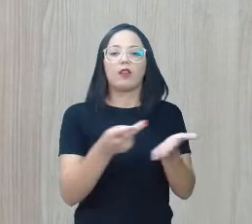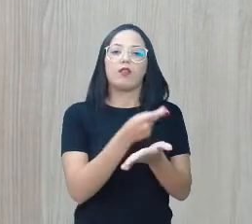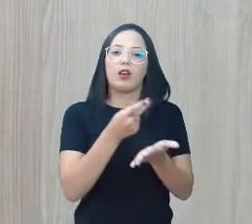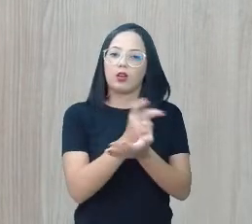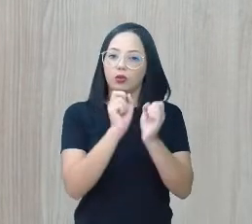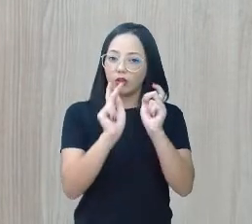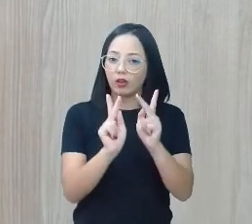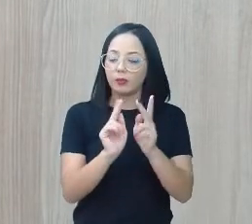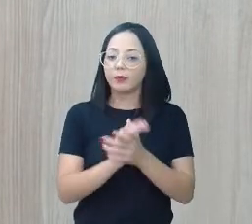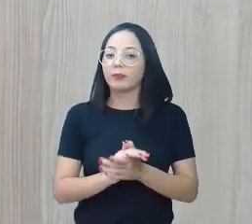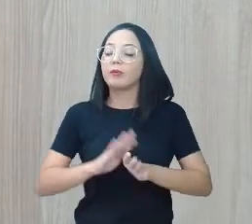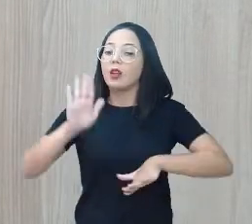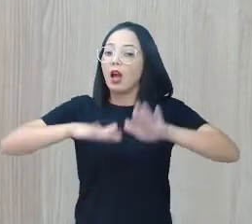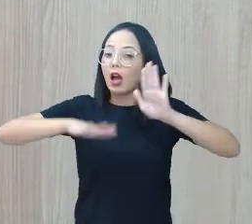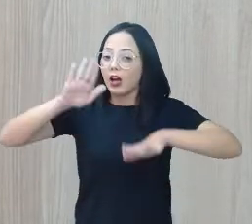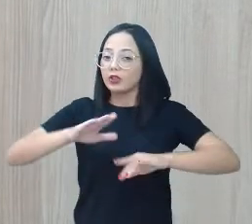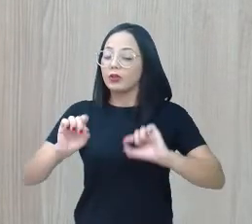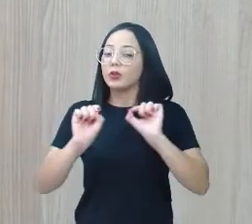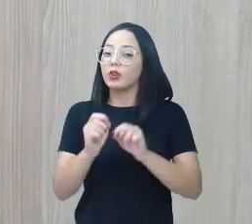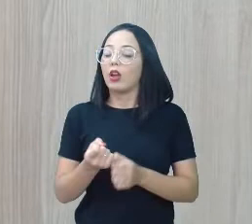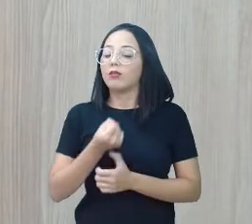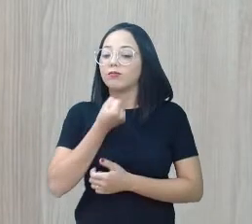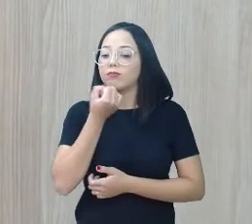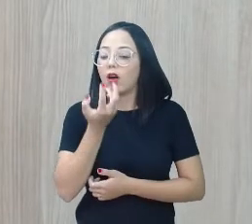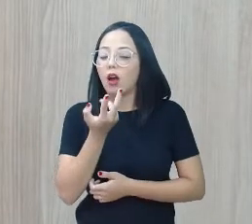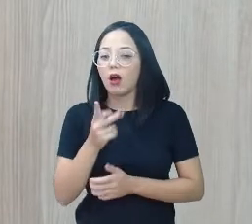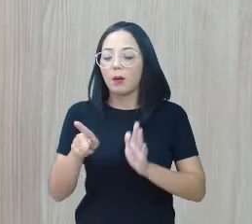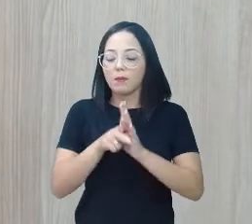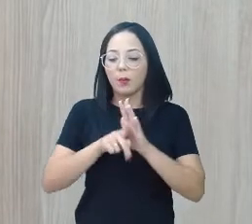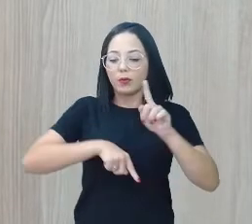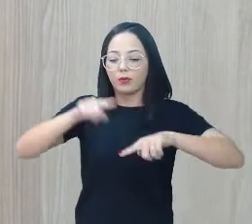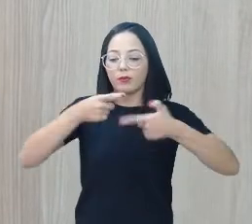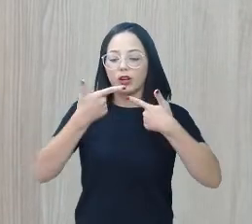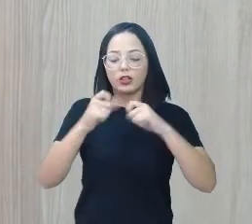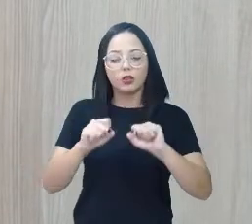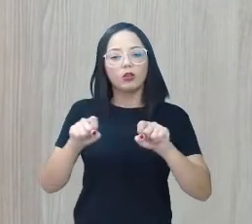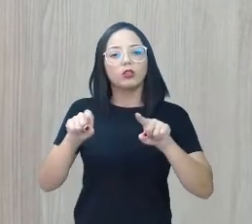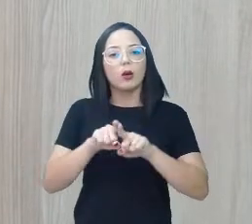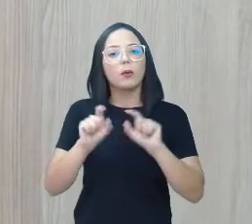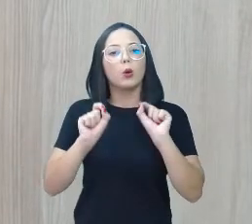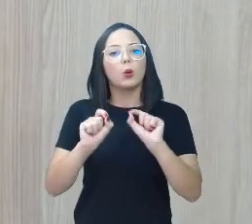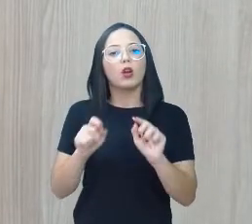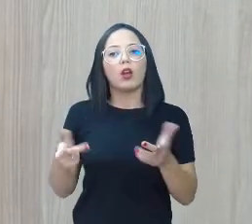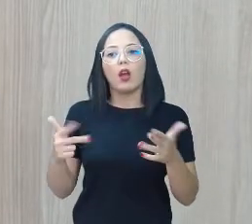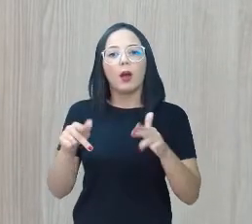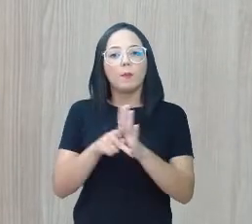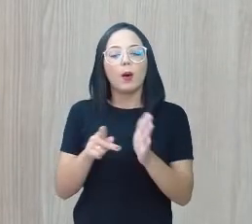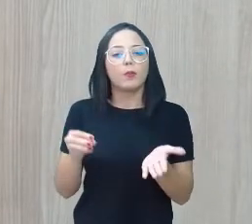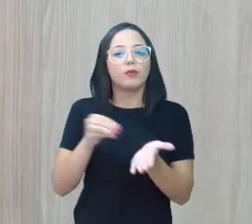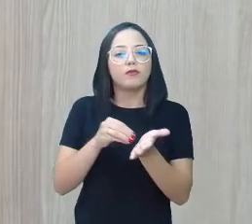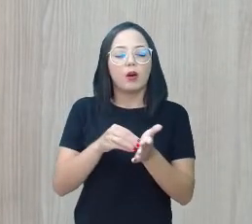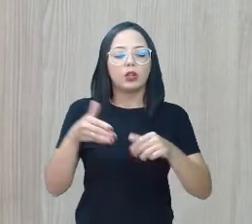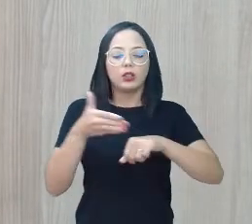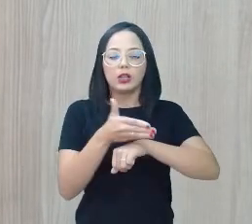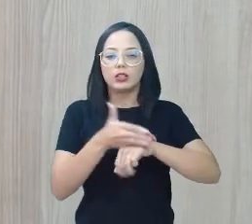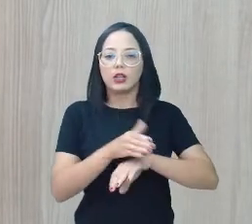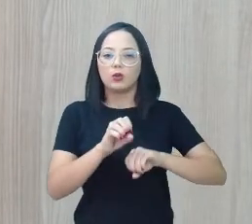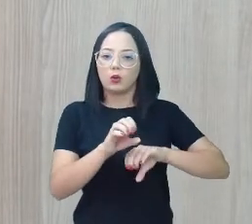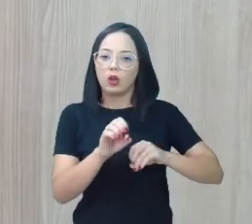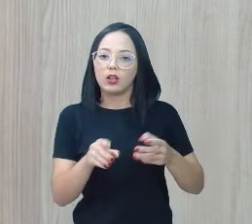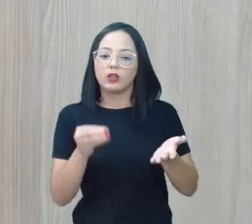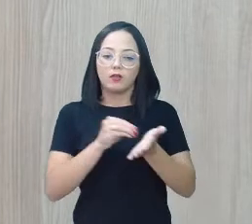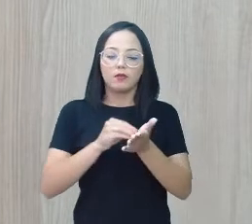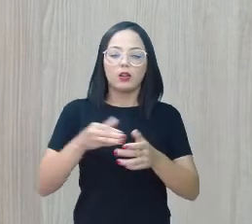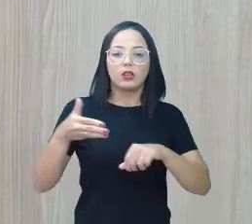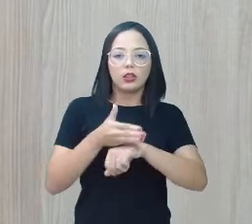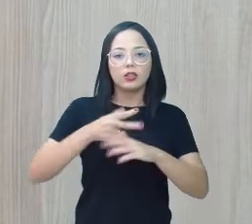certo? Muitas vezes, essa pronúncia, essa variação é dada também por falta de acesso à educação, falta